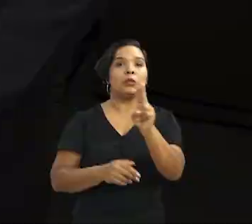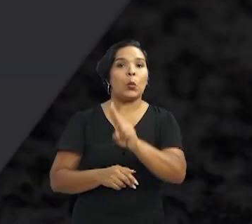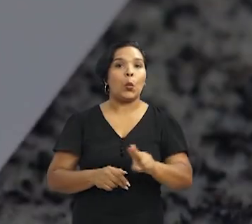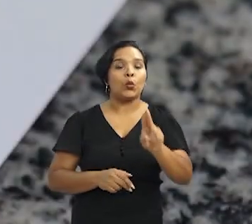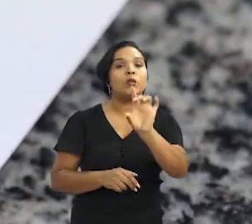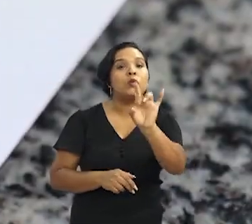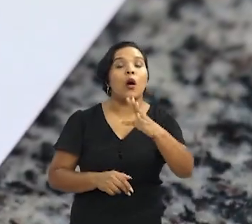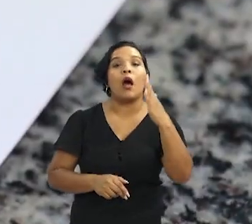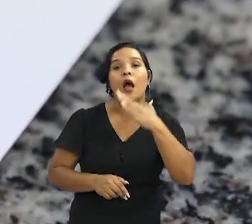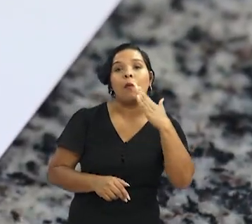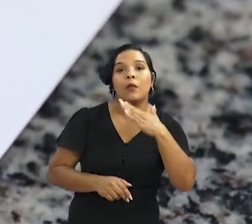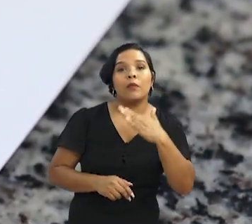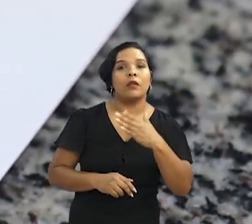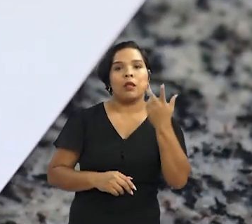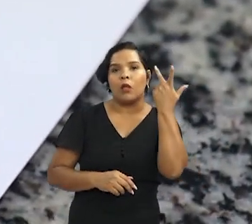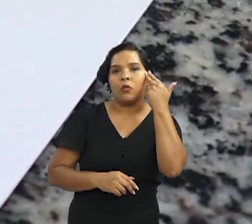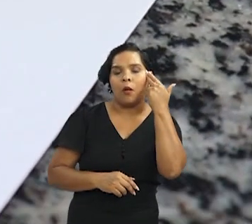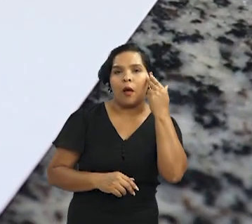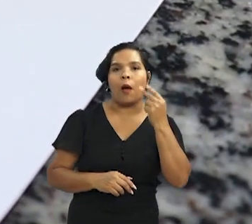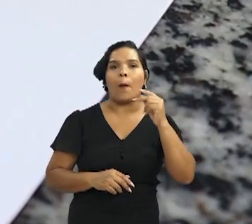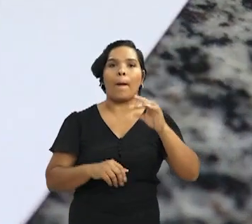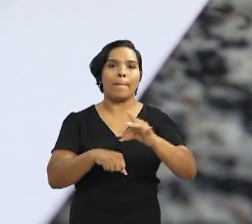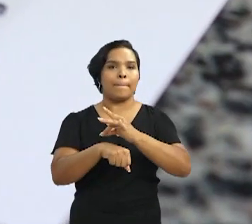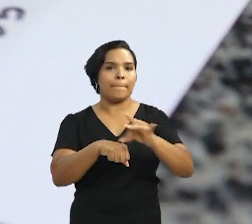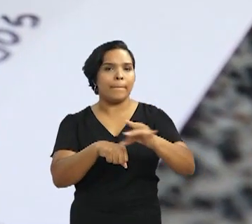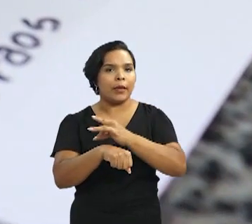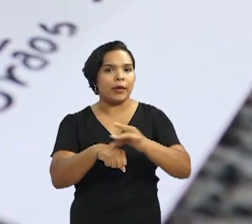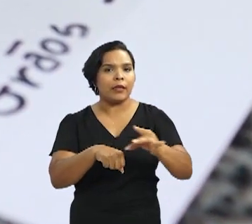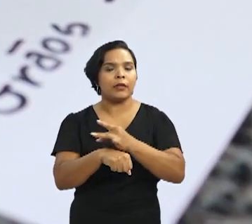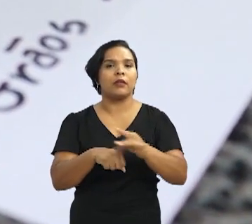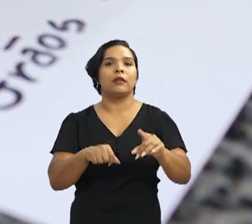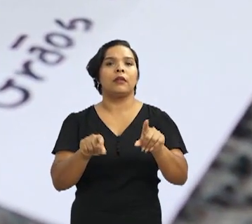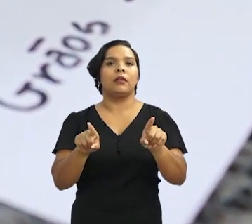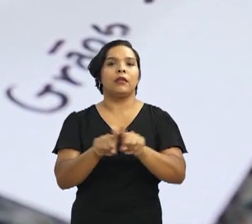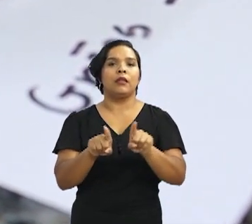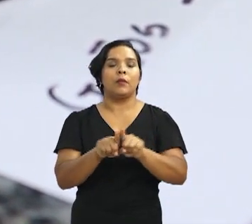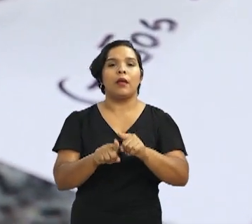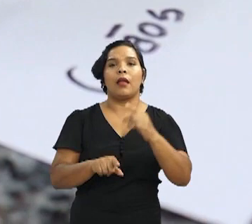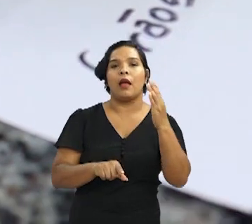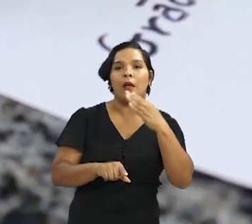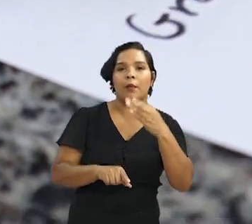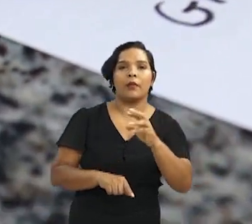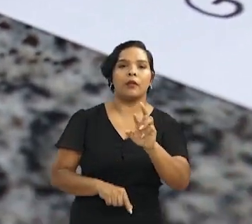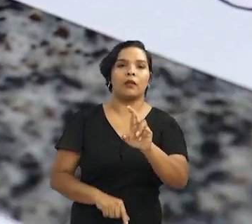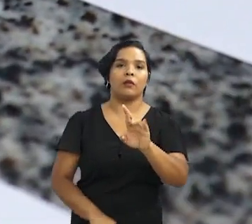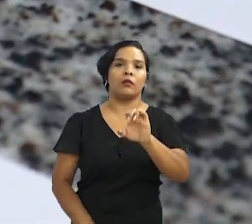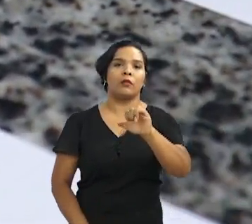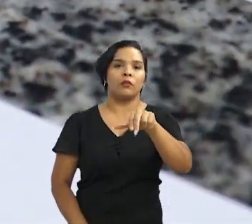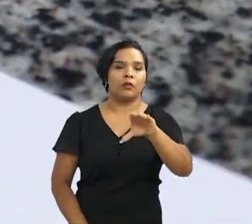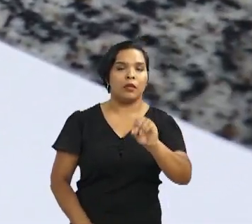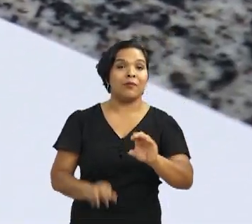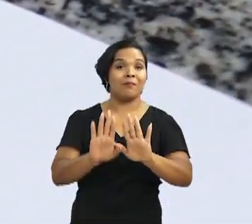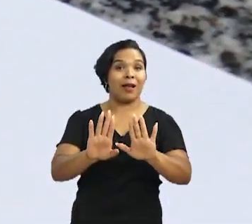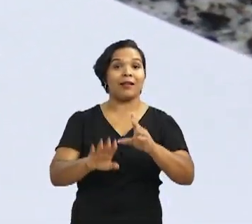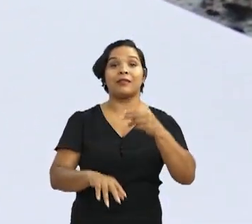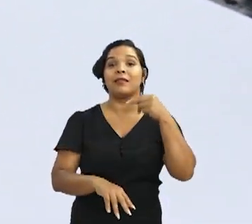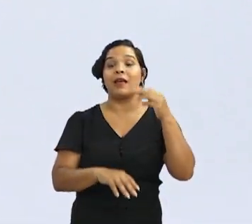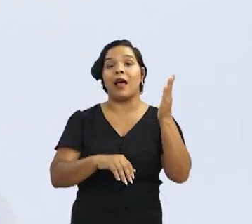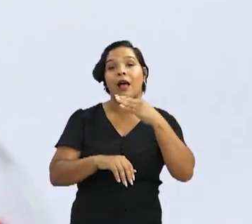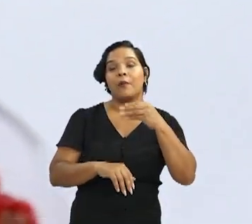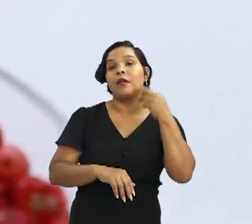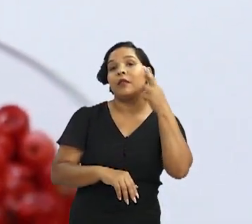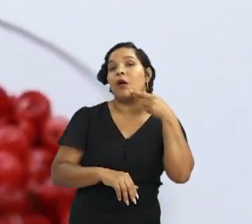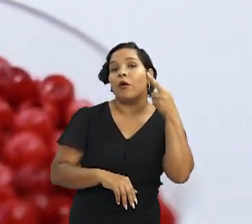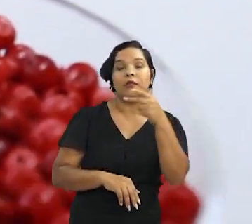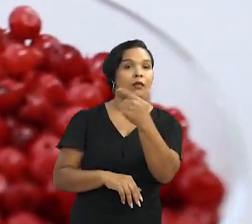usa muito aqui os dados da pimenta convencional, da pimenta preta, né, da pimenta do reino, mas os dados da pimenta rosa,